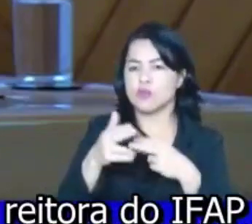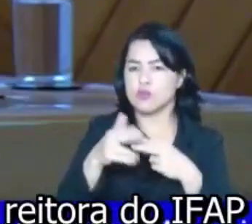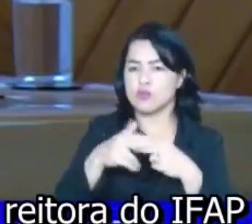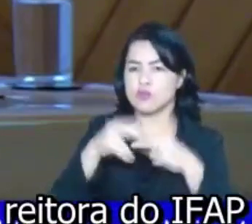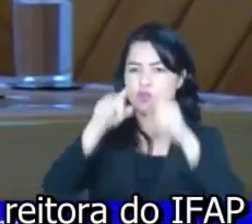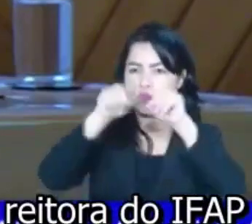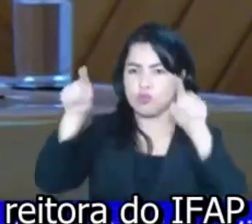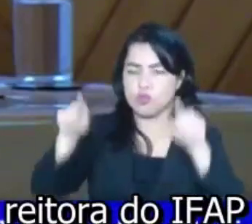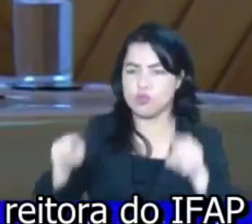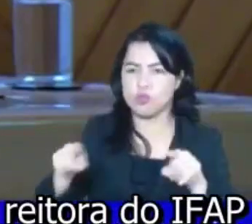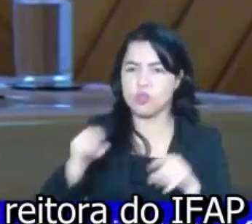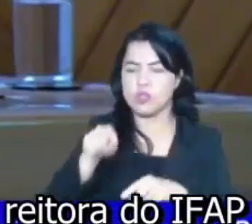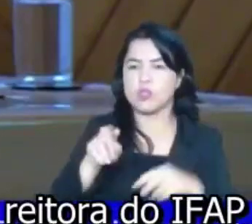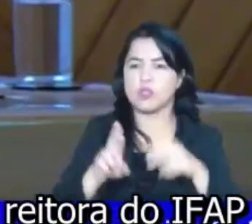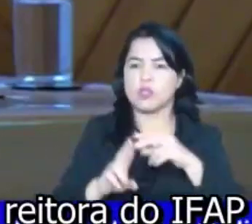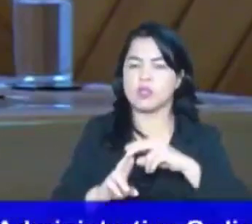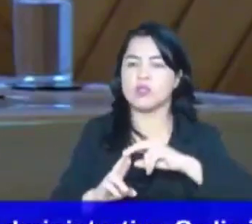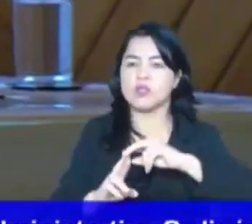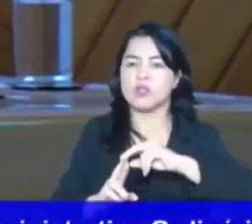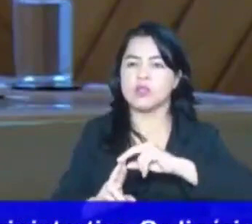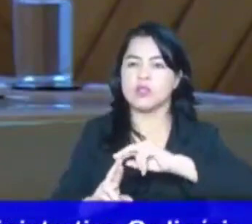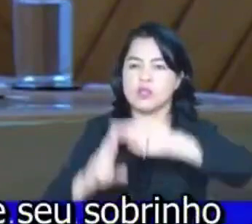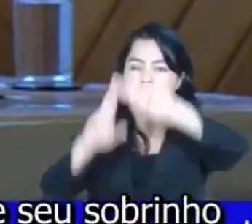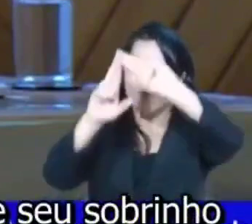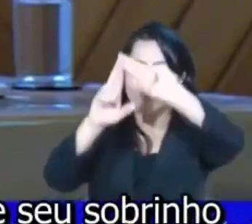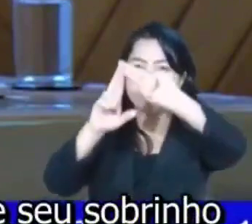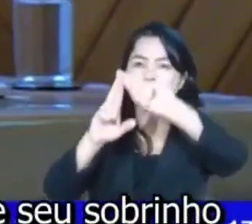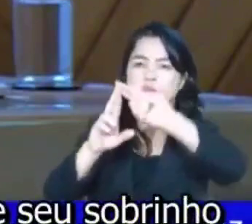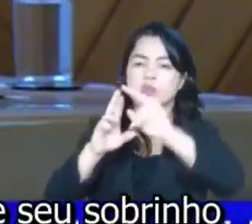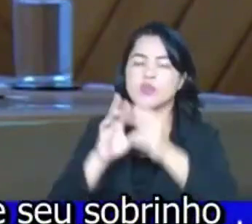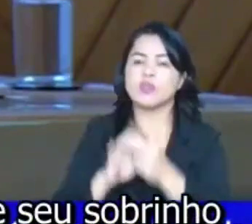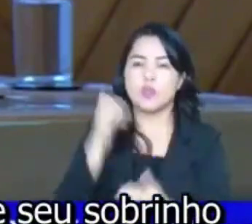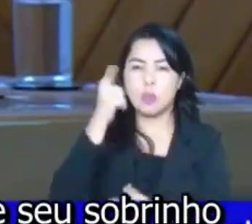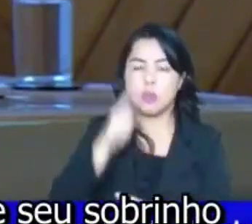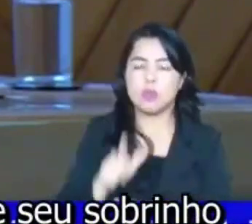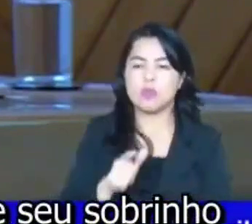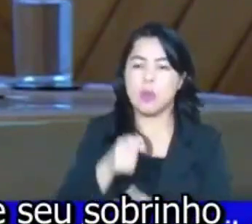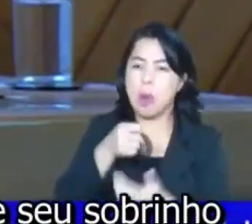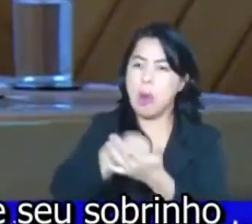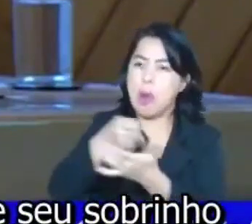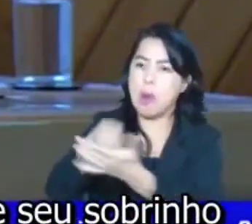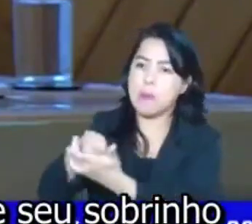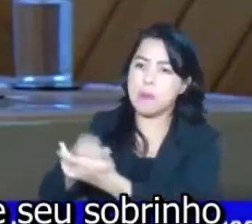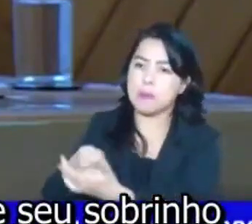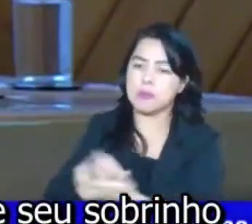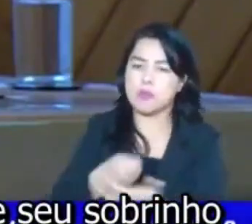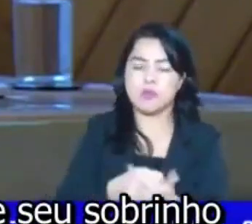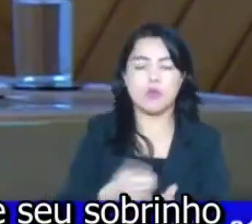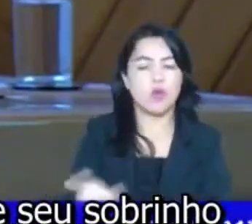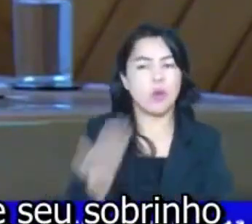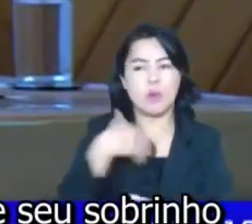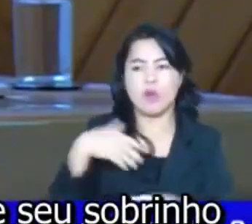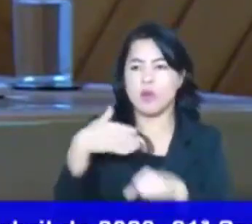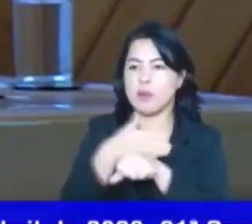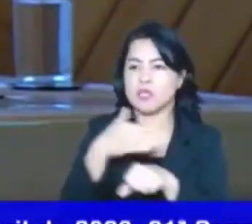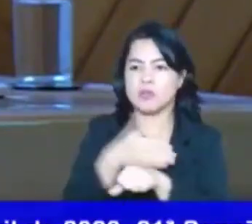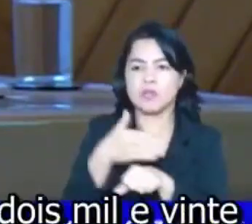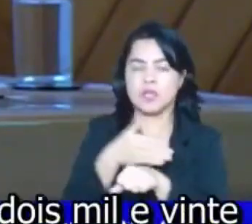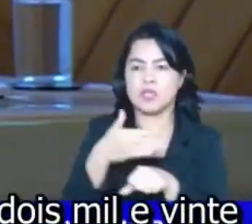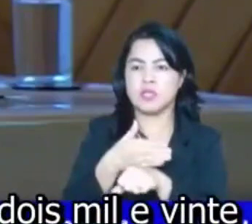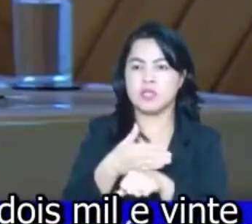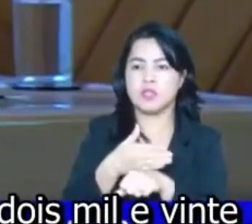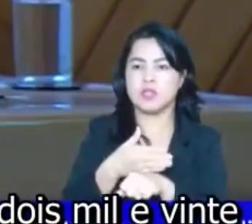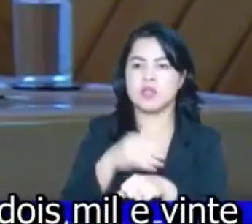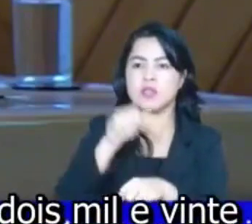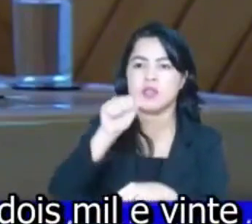funcional de reitora do IFAP para pressionar os colaboradores a participar da campanha de seu sobrinho,